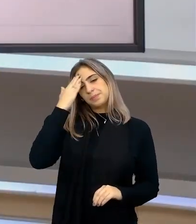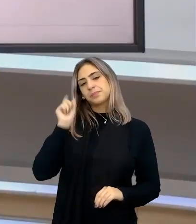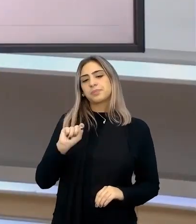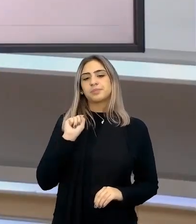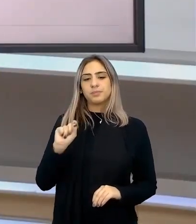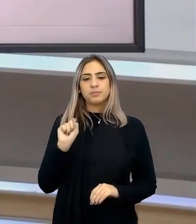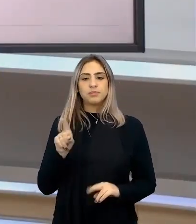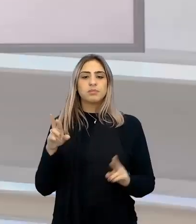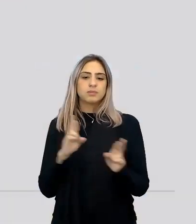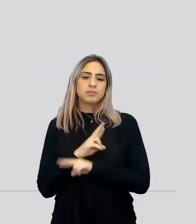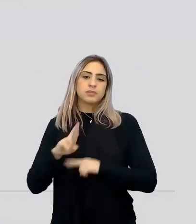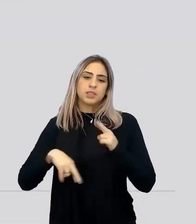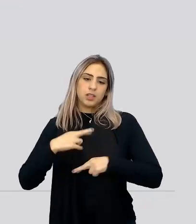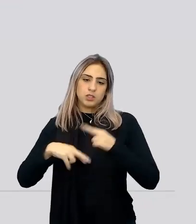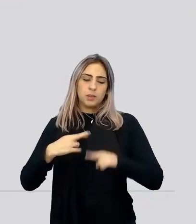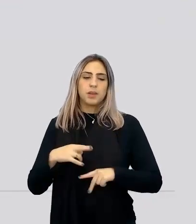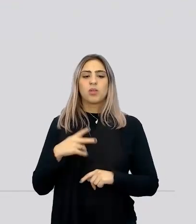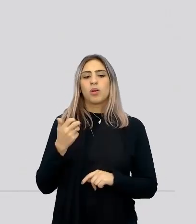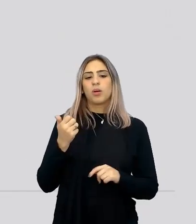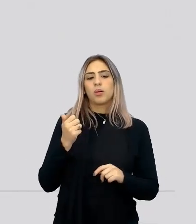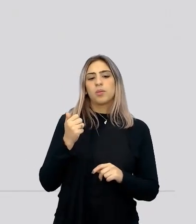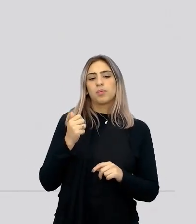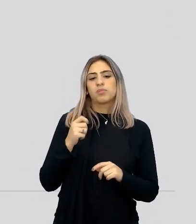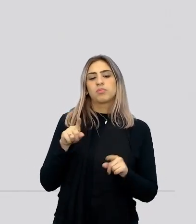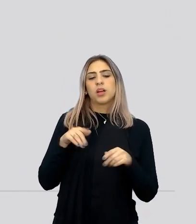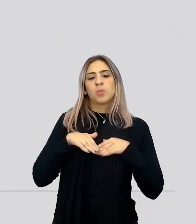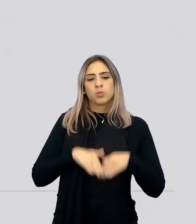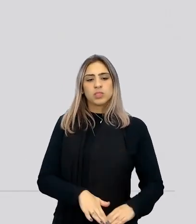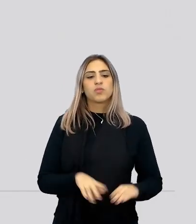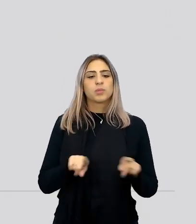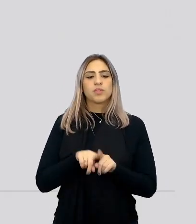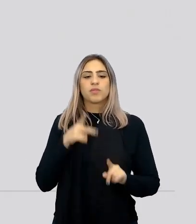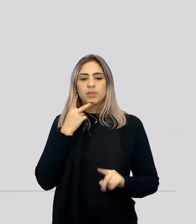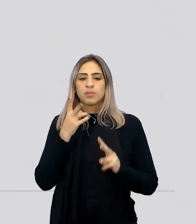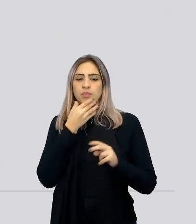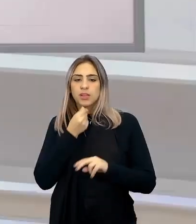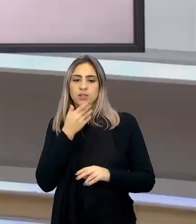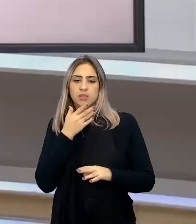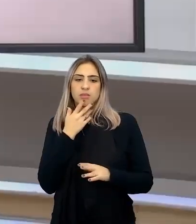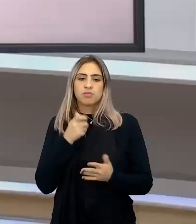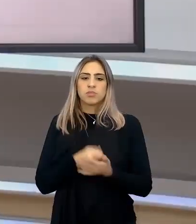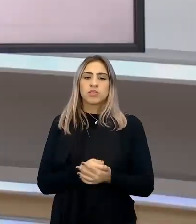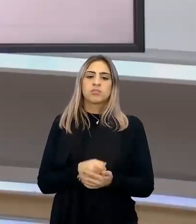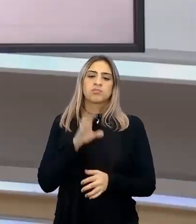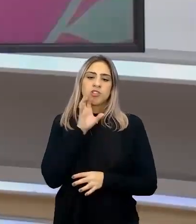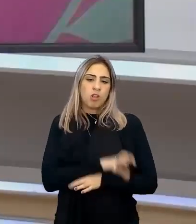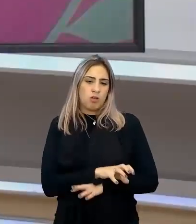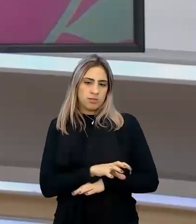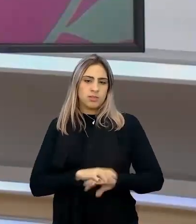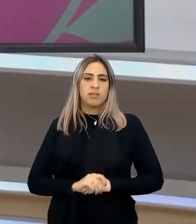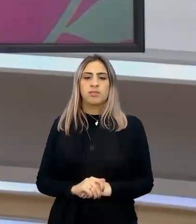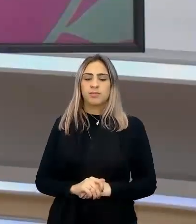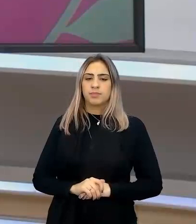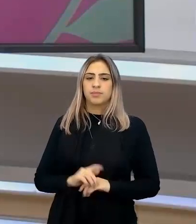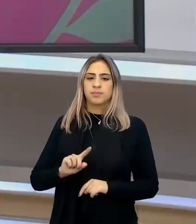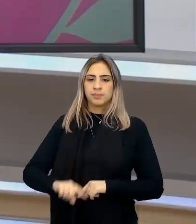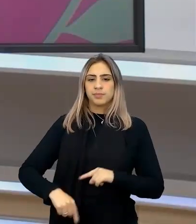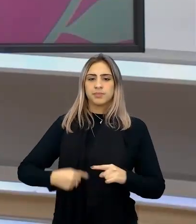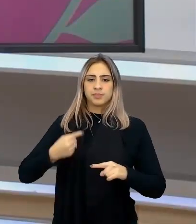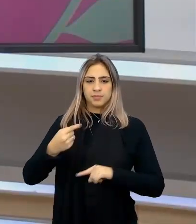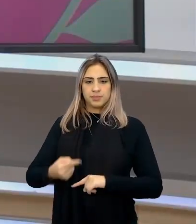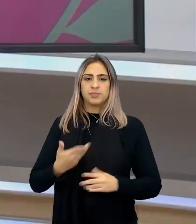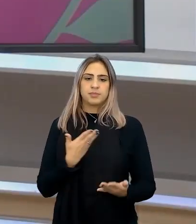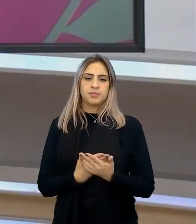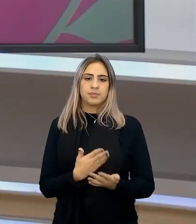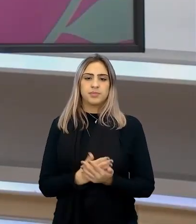os tais os relacionamentos abusivos e terminamos conversando sobre machismo e masculinidade tóxica. Na